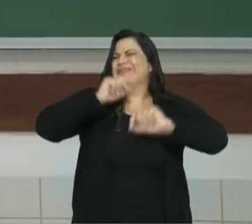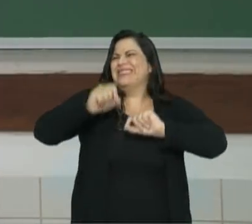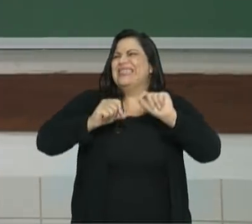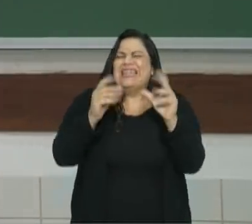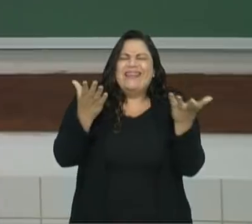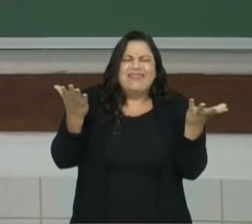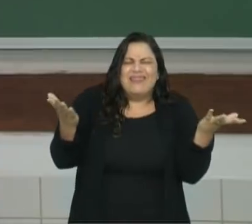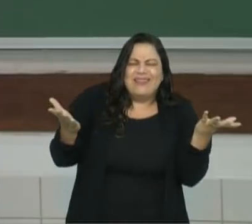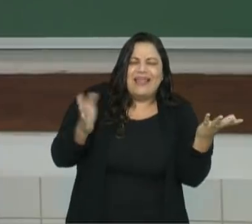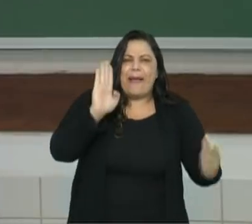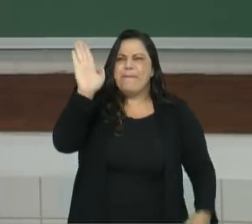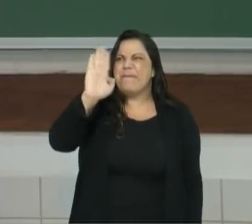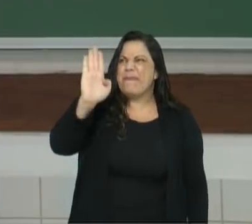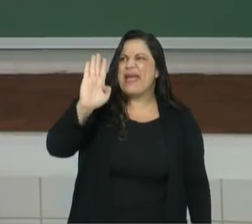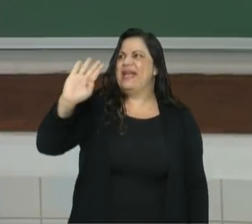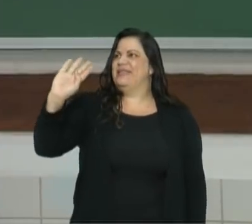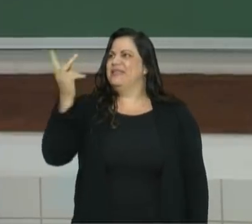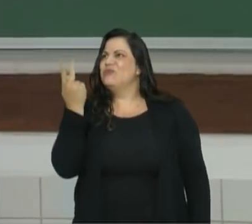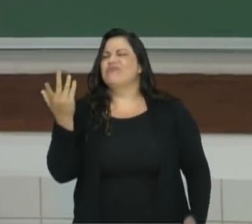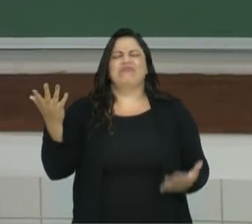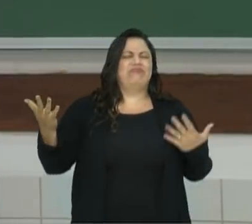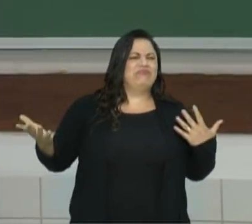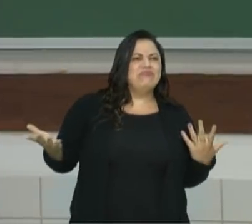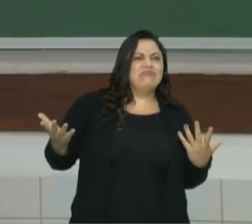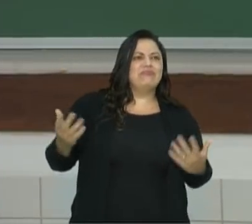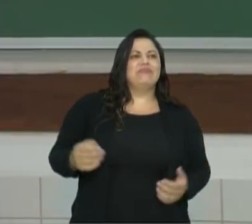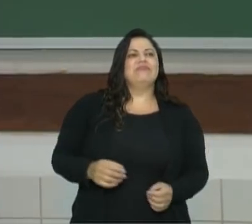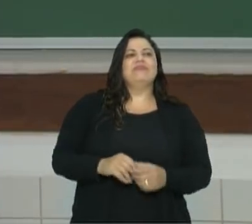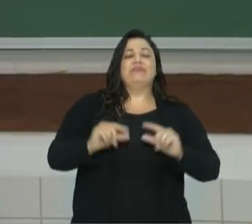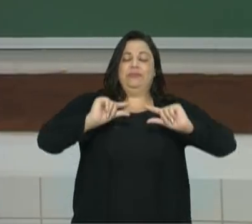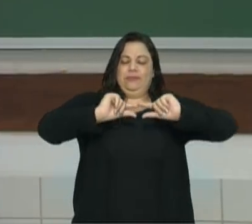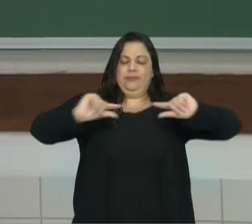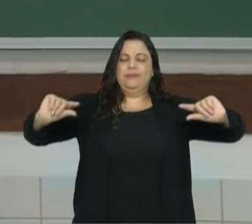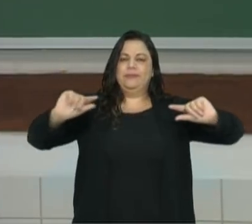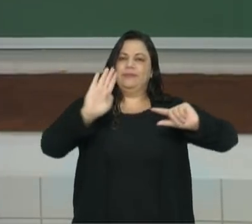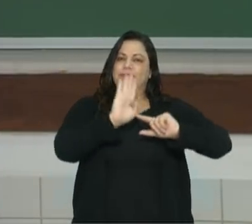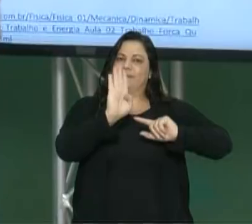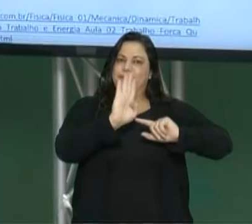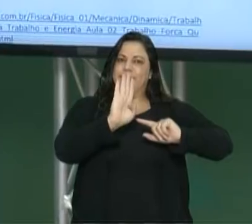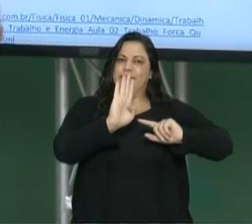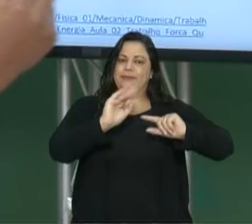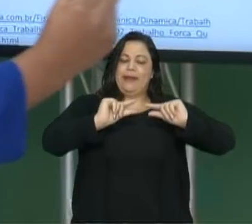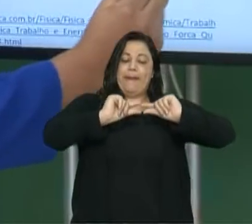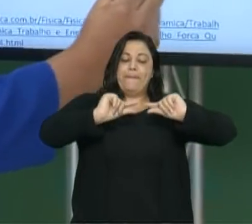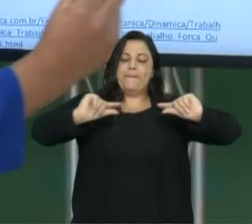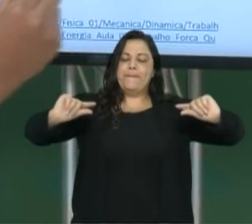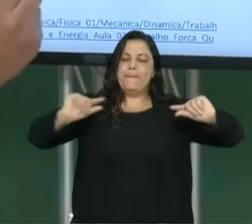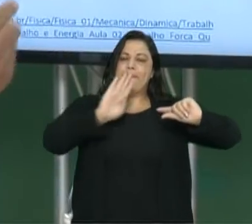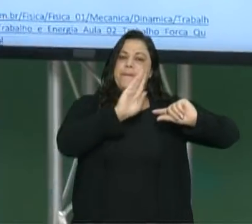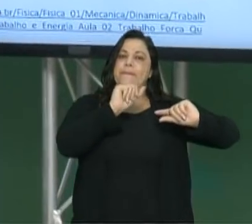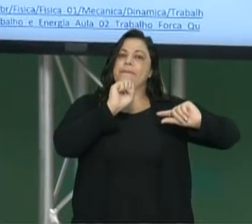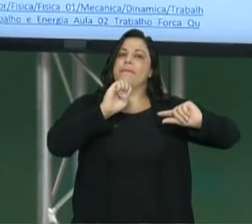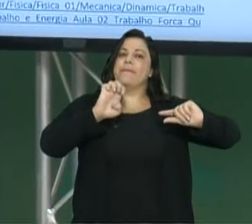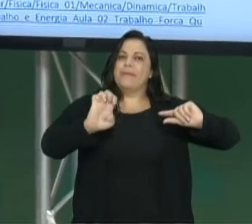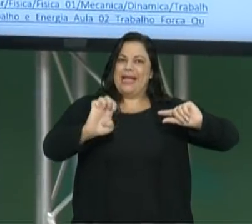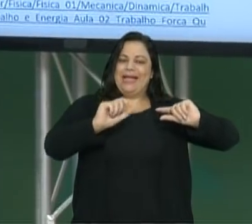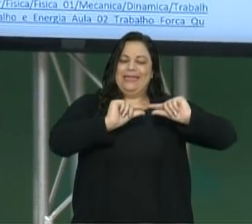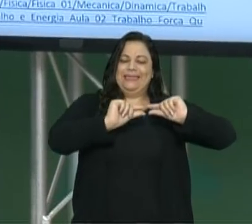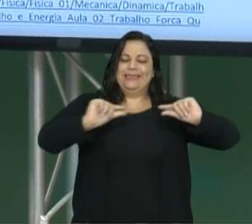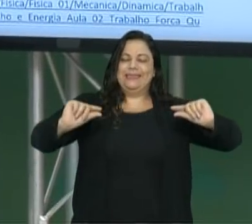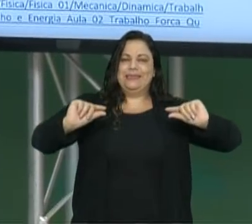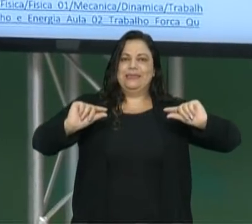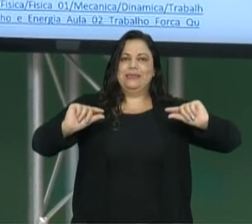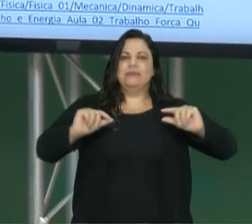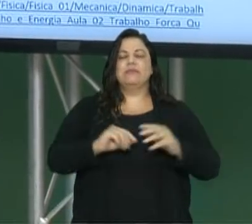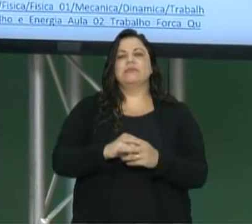que é essa? Muito simples, olha aqui, ó. Base é esse cara, 3. Qual é a